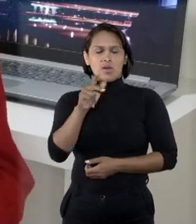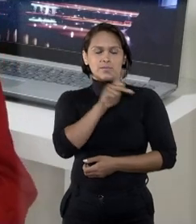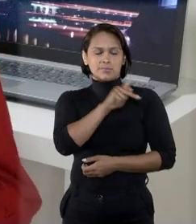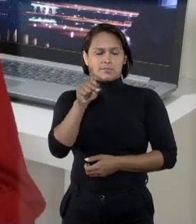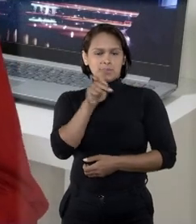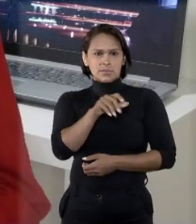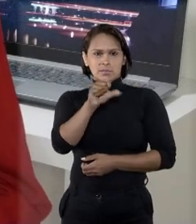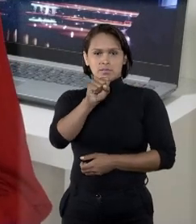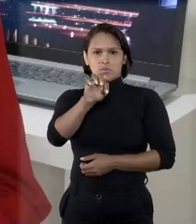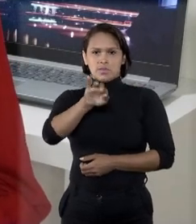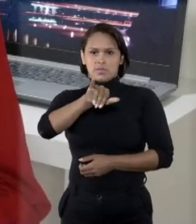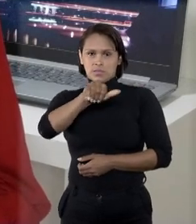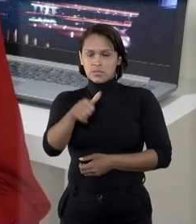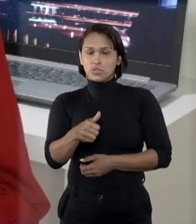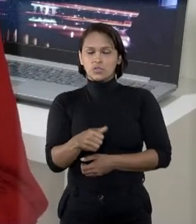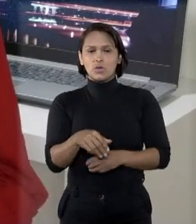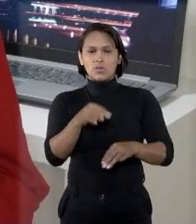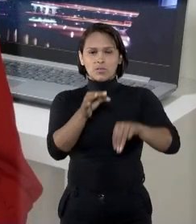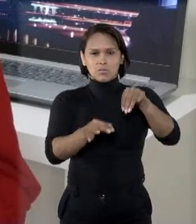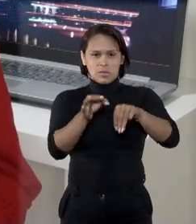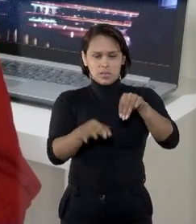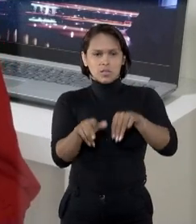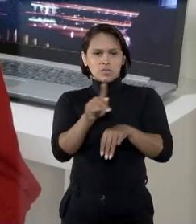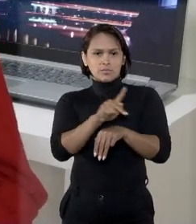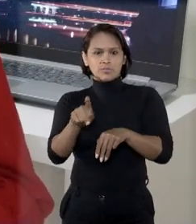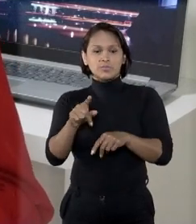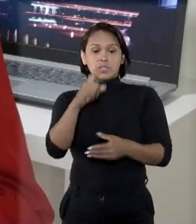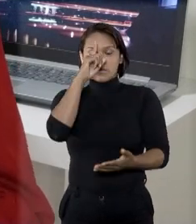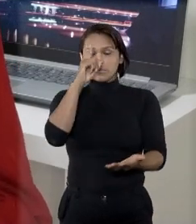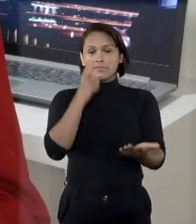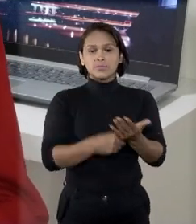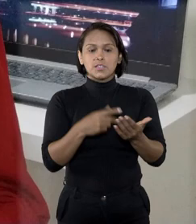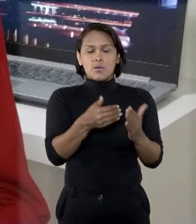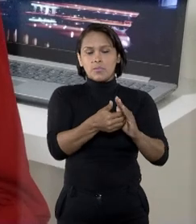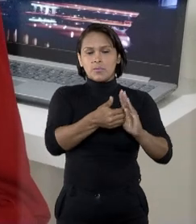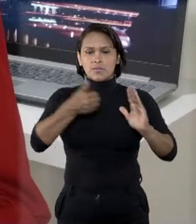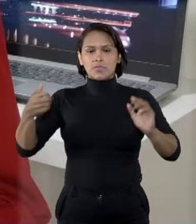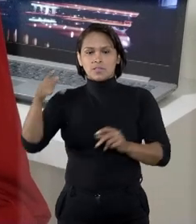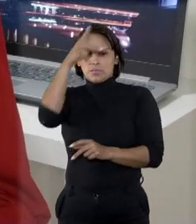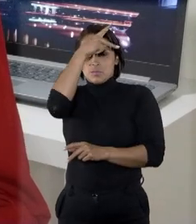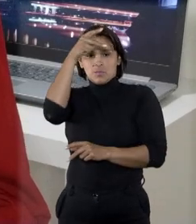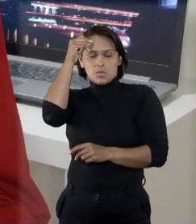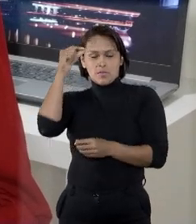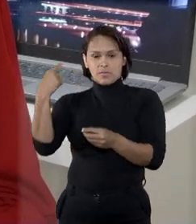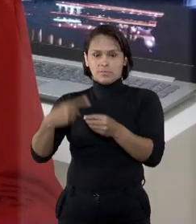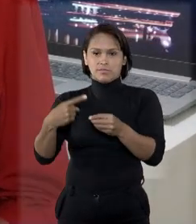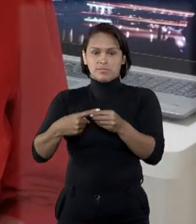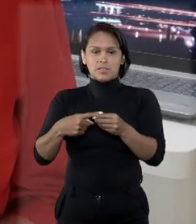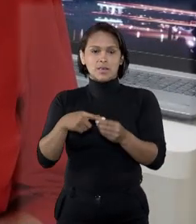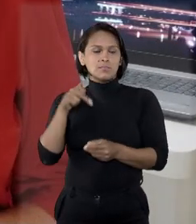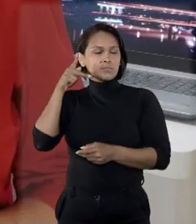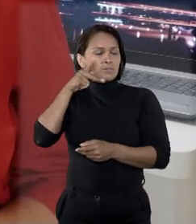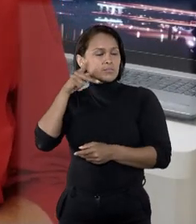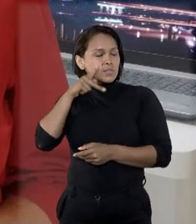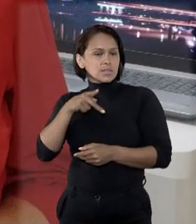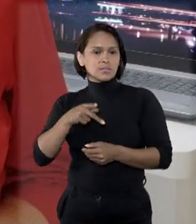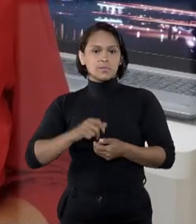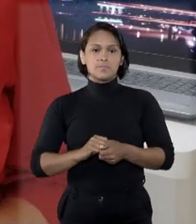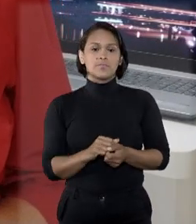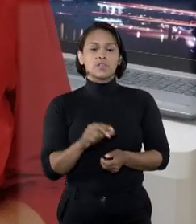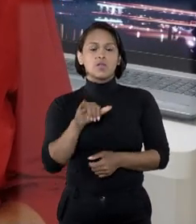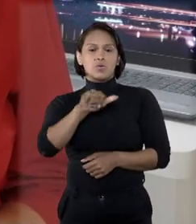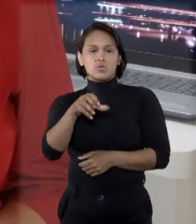Olá! O presidente do Superior Tribunal de Justiça, ministro Humberto Martins, decidiu manter o afastamento do prefeito de Vitória do Xingu, na